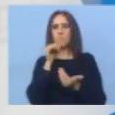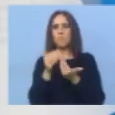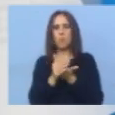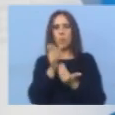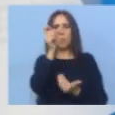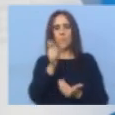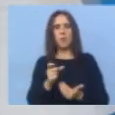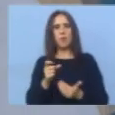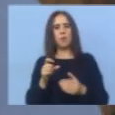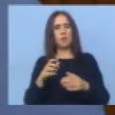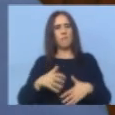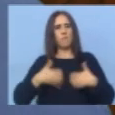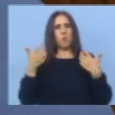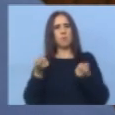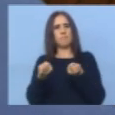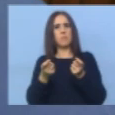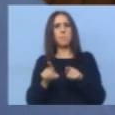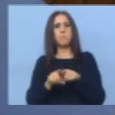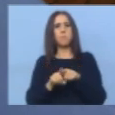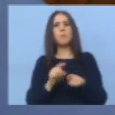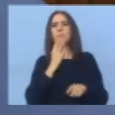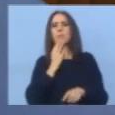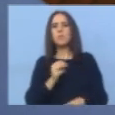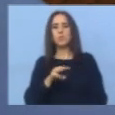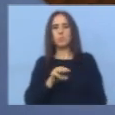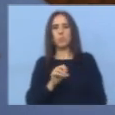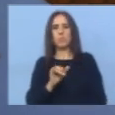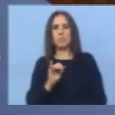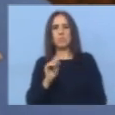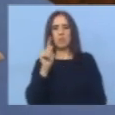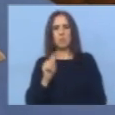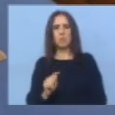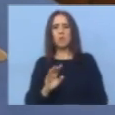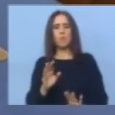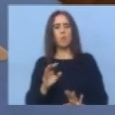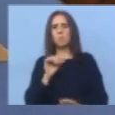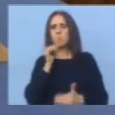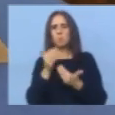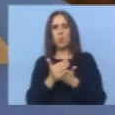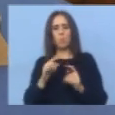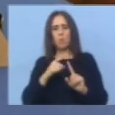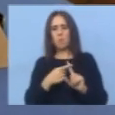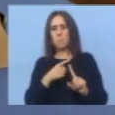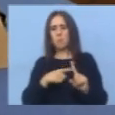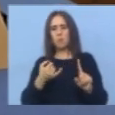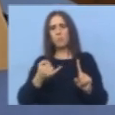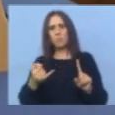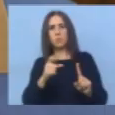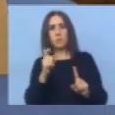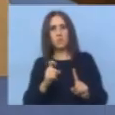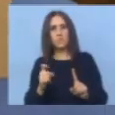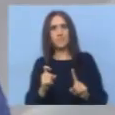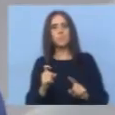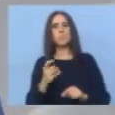revolta contra o Norte, como o Moisés. E ele morreu, portanto, num espaço interino, passado meio ano depois da paz. Então,